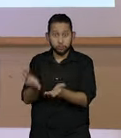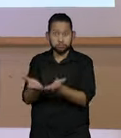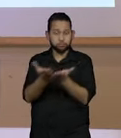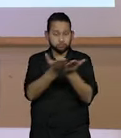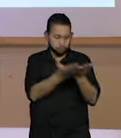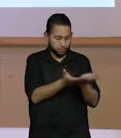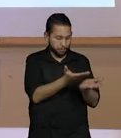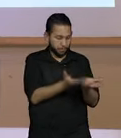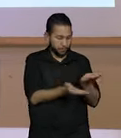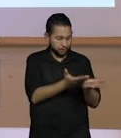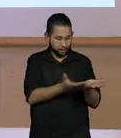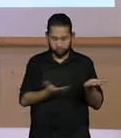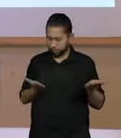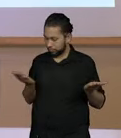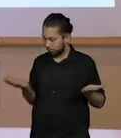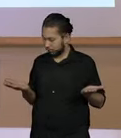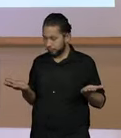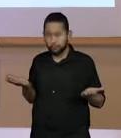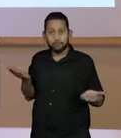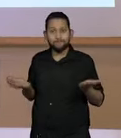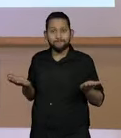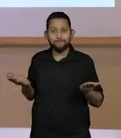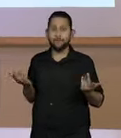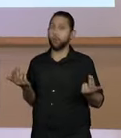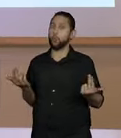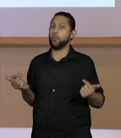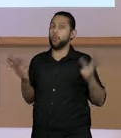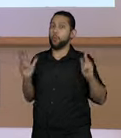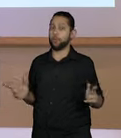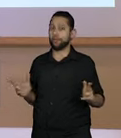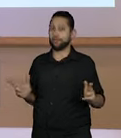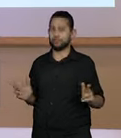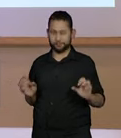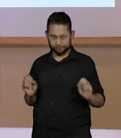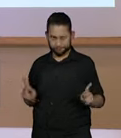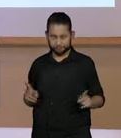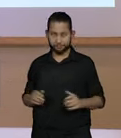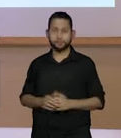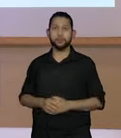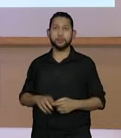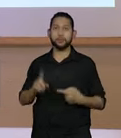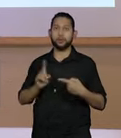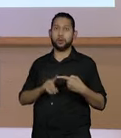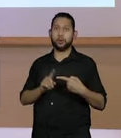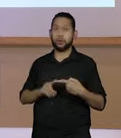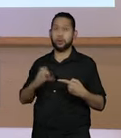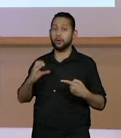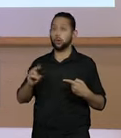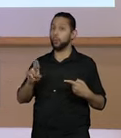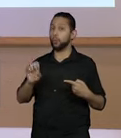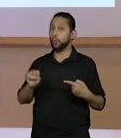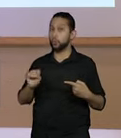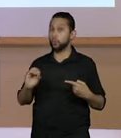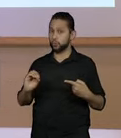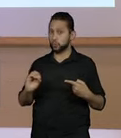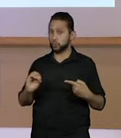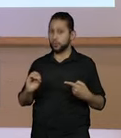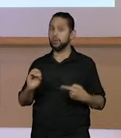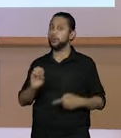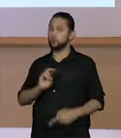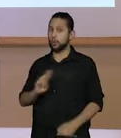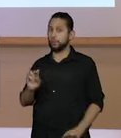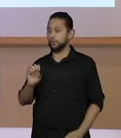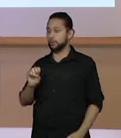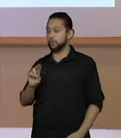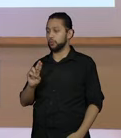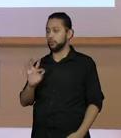usar a seguinte representação. Nós vamos pegar, então, o sulfato de cobre